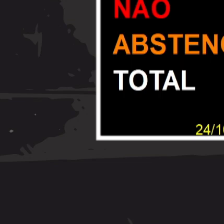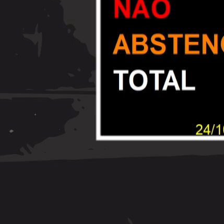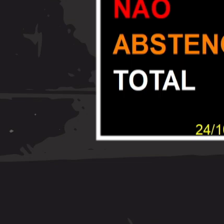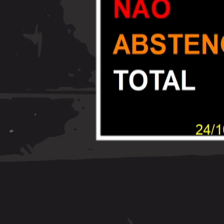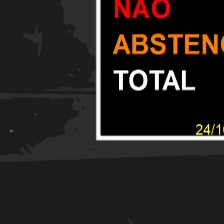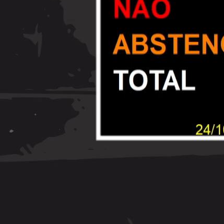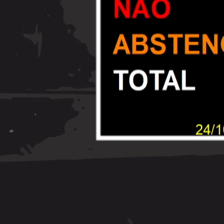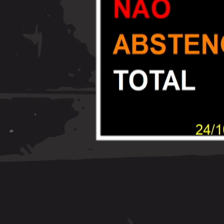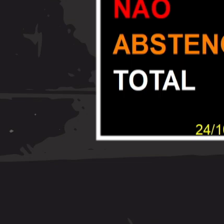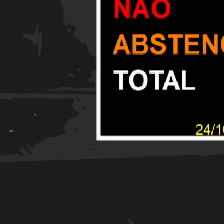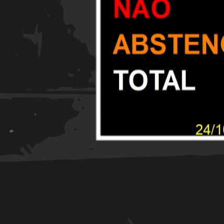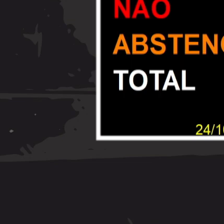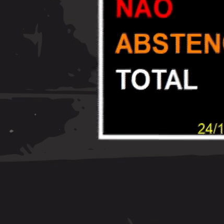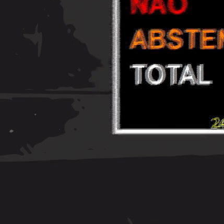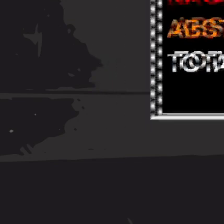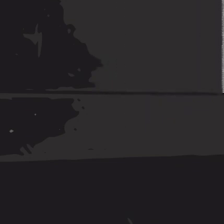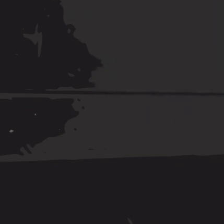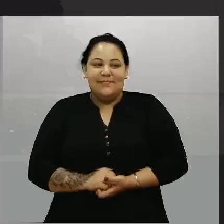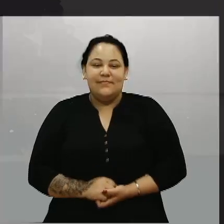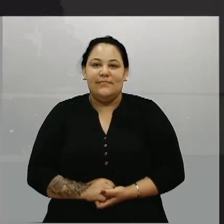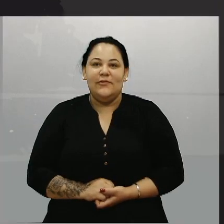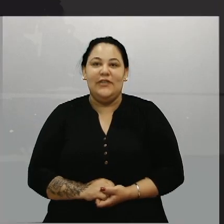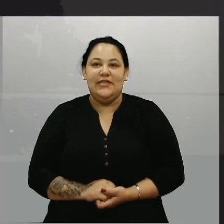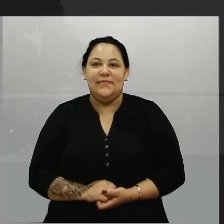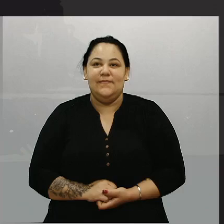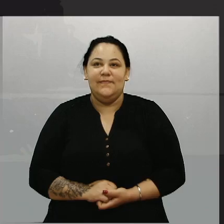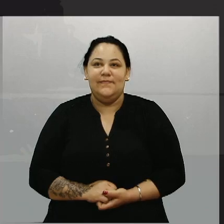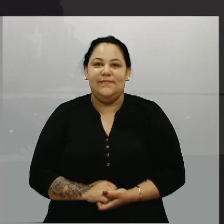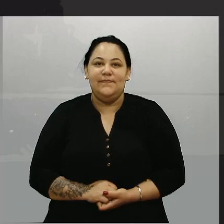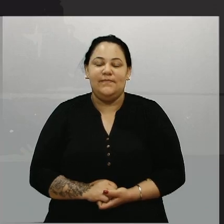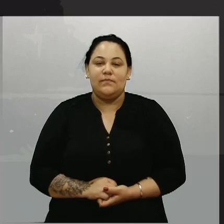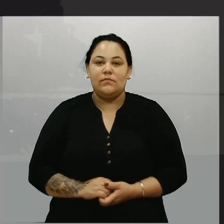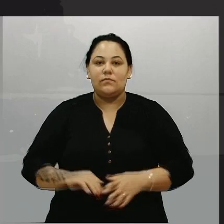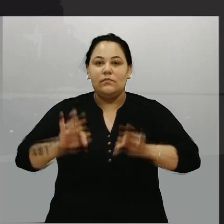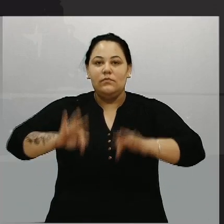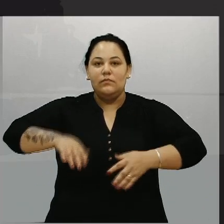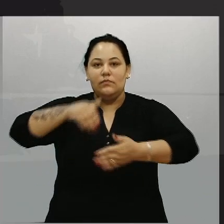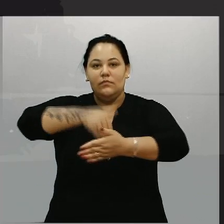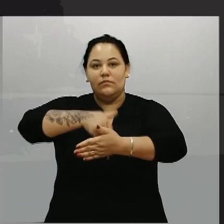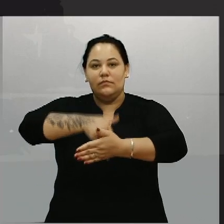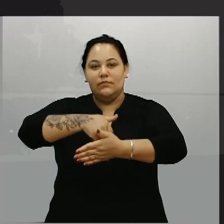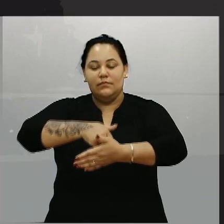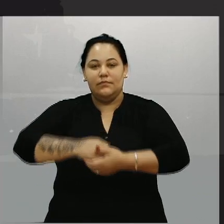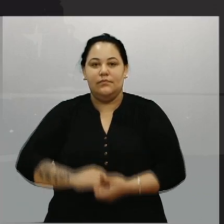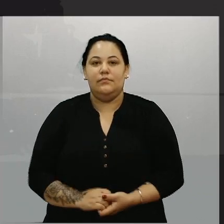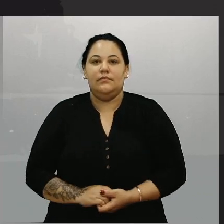Deixa assim. Encerrado o registro dos votos. Encerrada a votação.